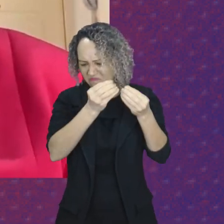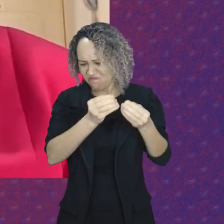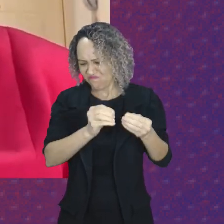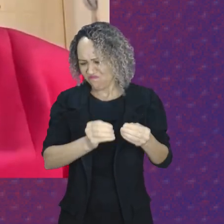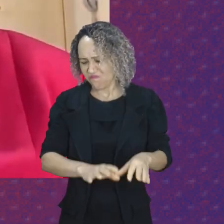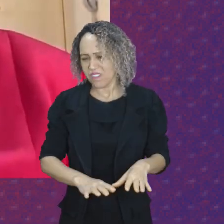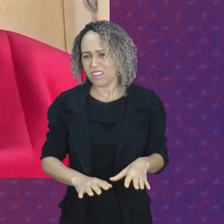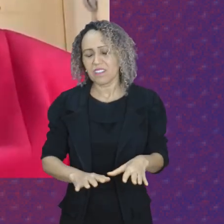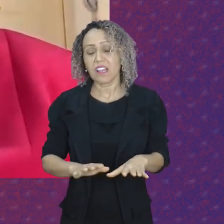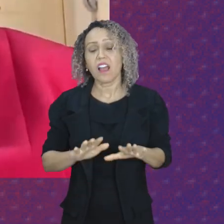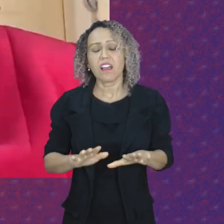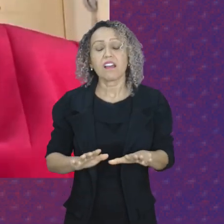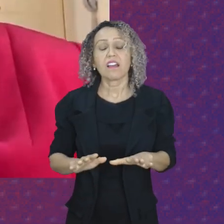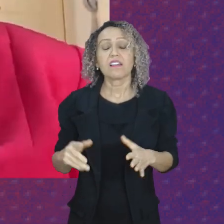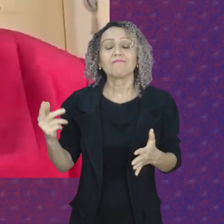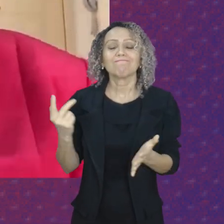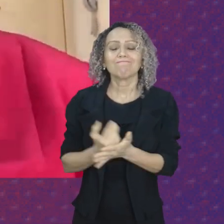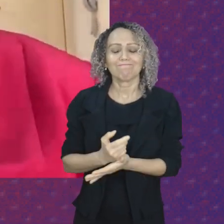grande